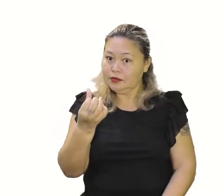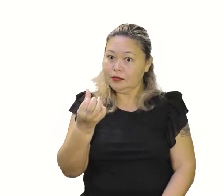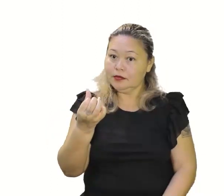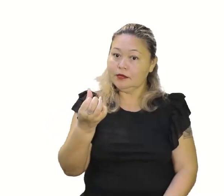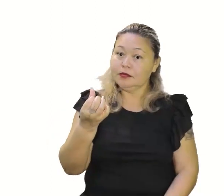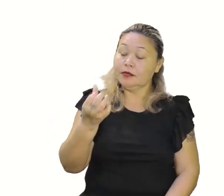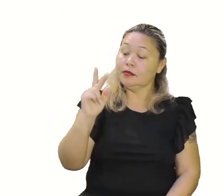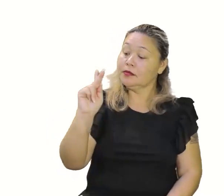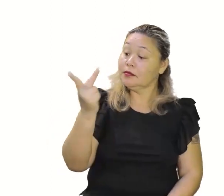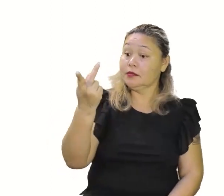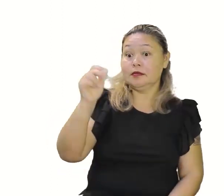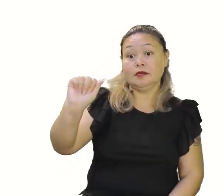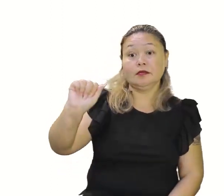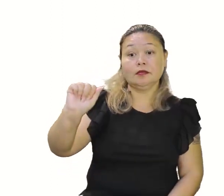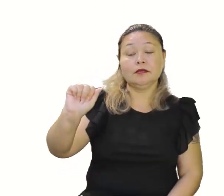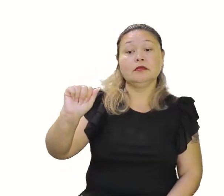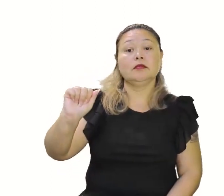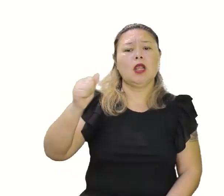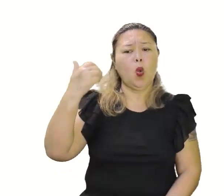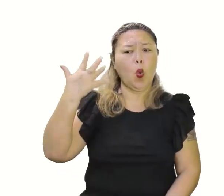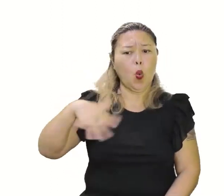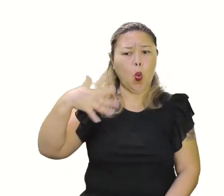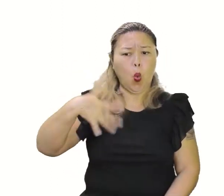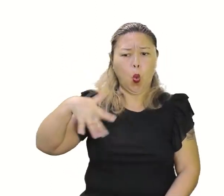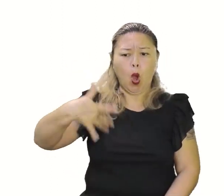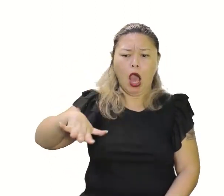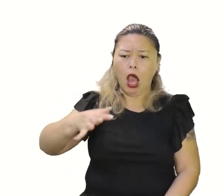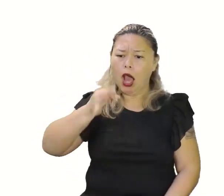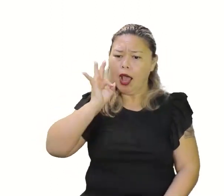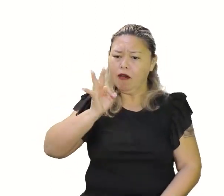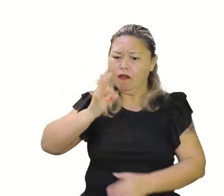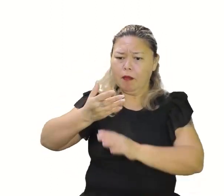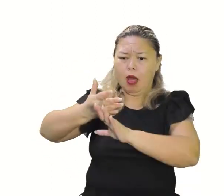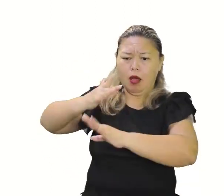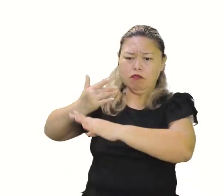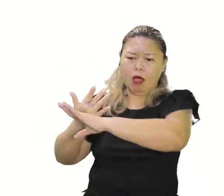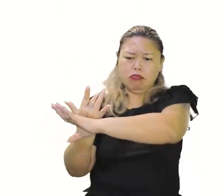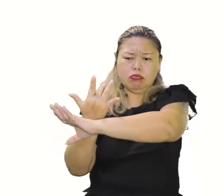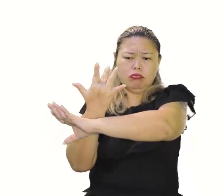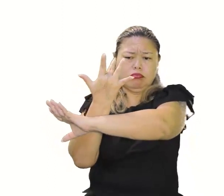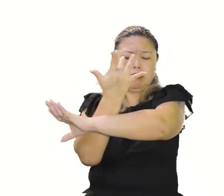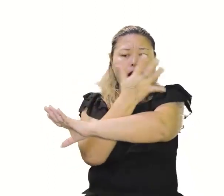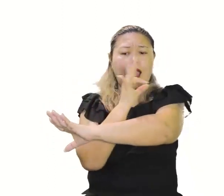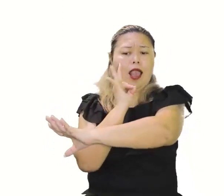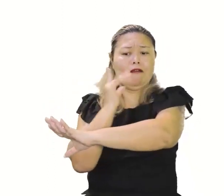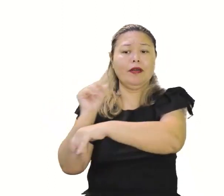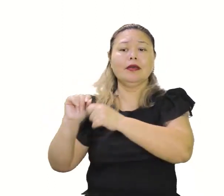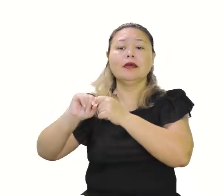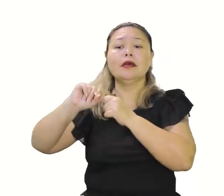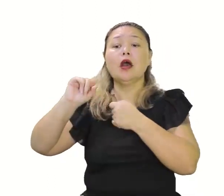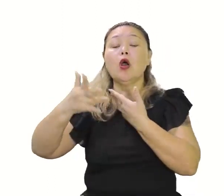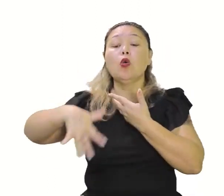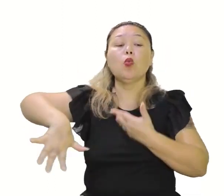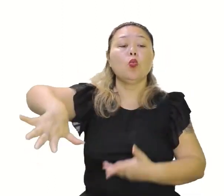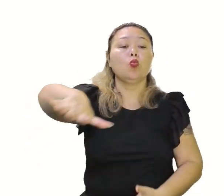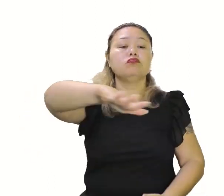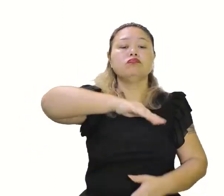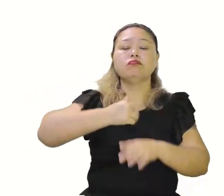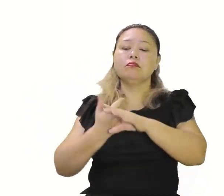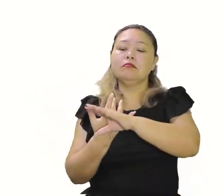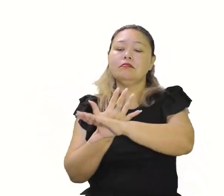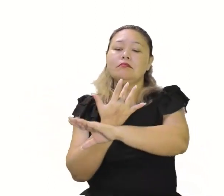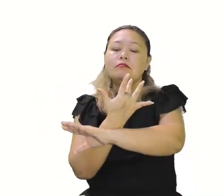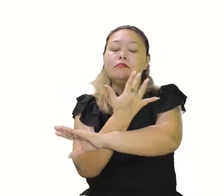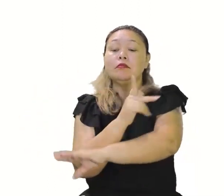406 hectares. É café demais, menino? Qual a área dessa plantação